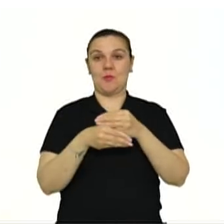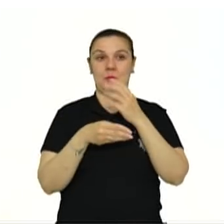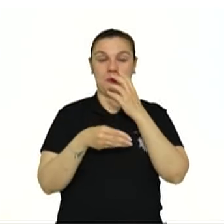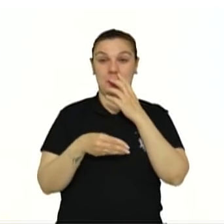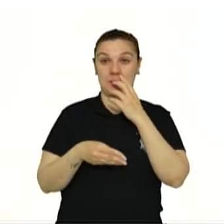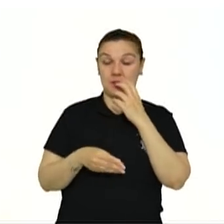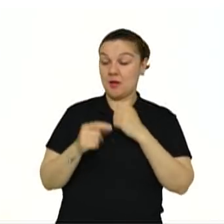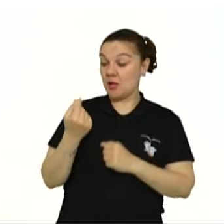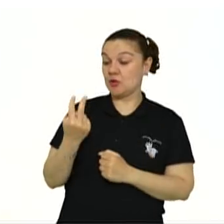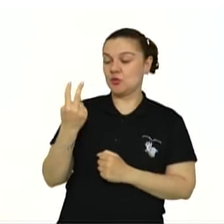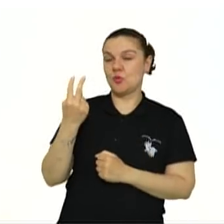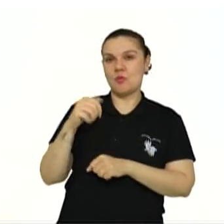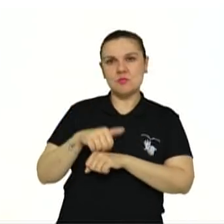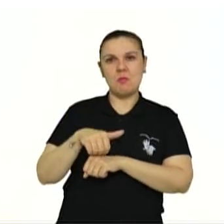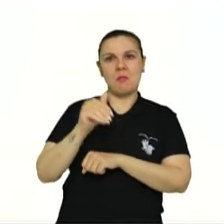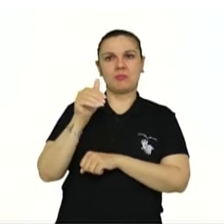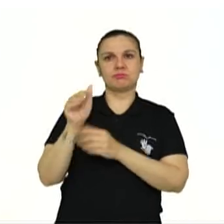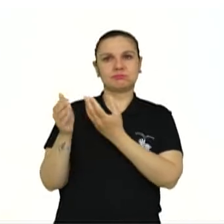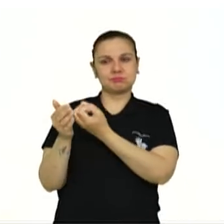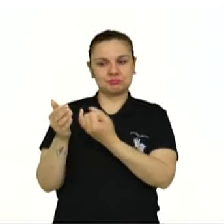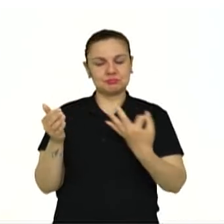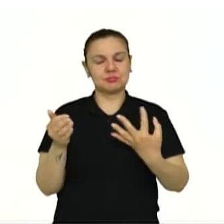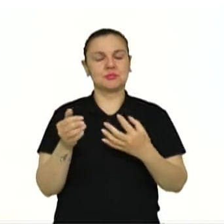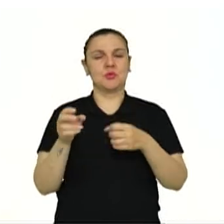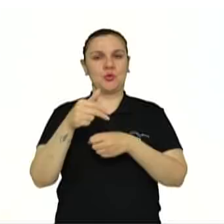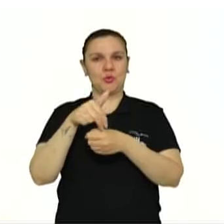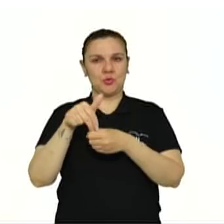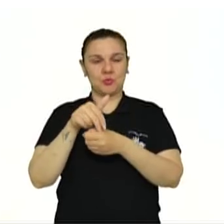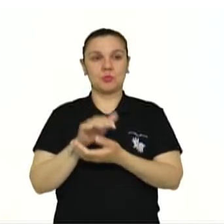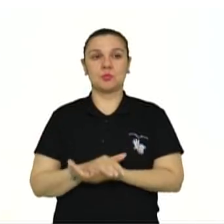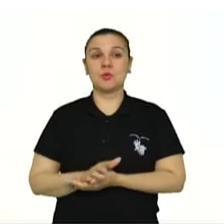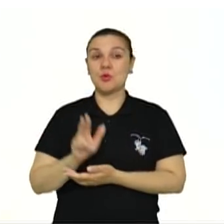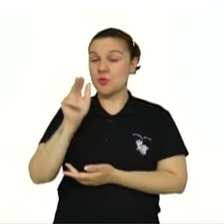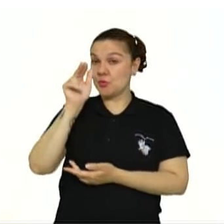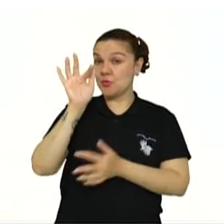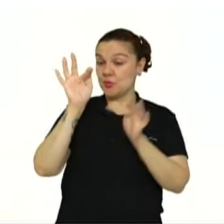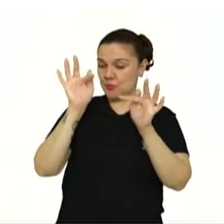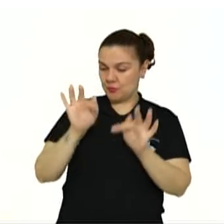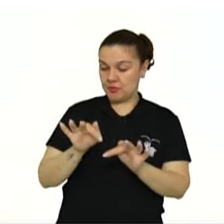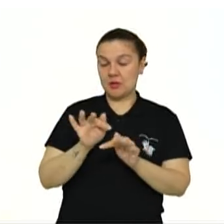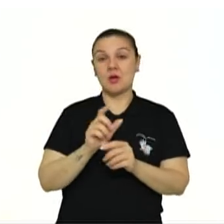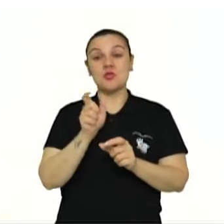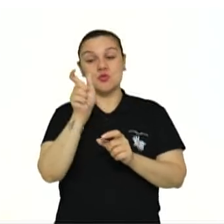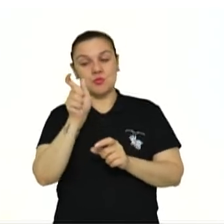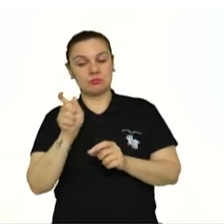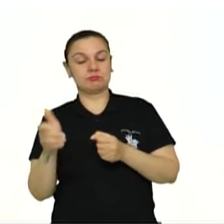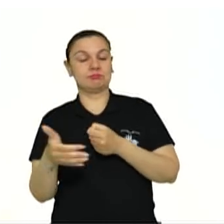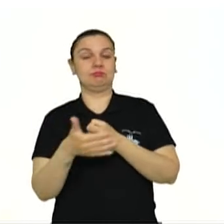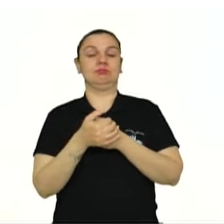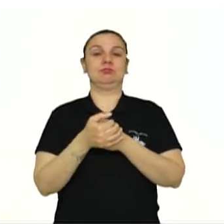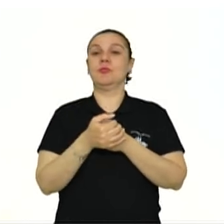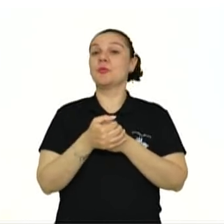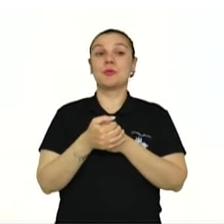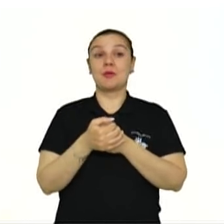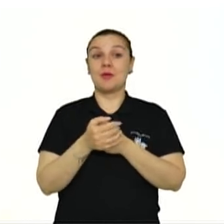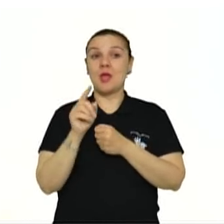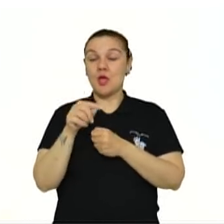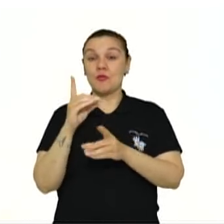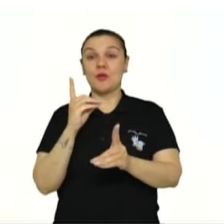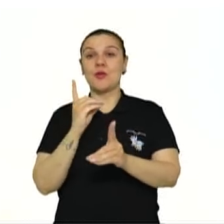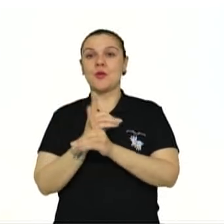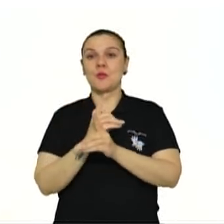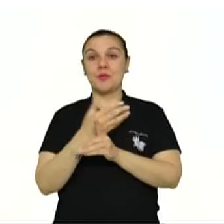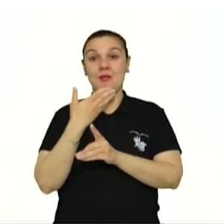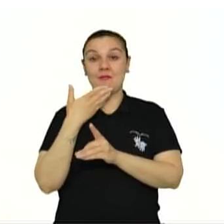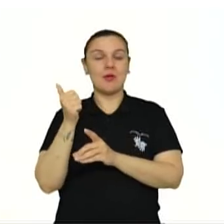dois ou mais núcleos dentro da minha frase. E por fim, em relação ao sujeito desinencial, eu vou